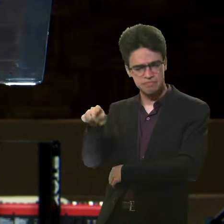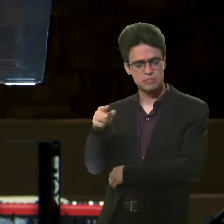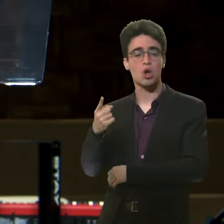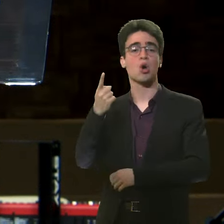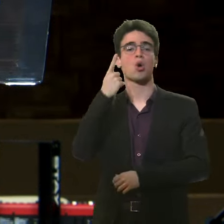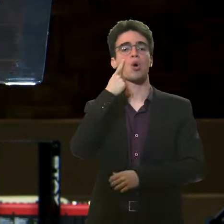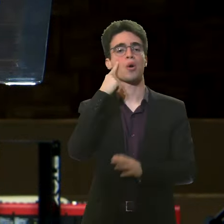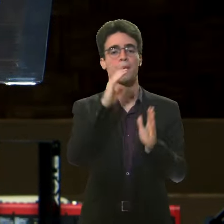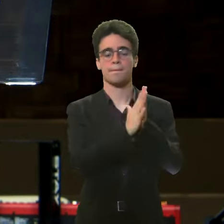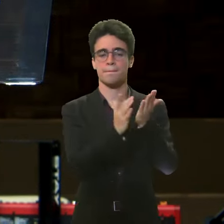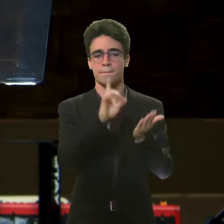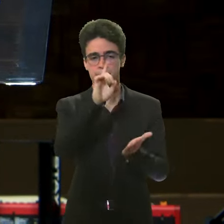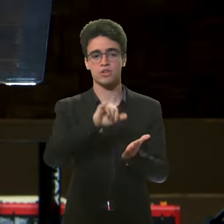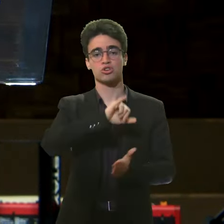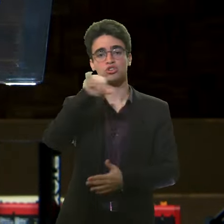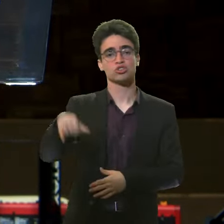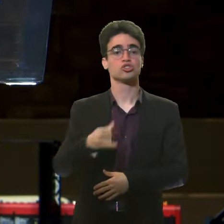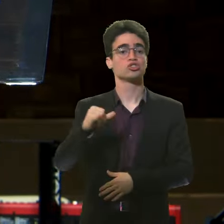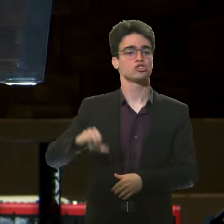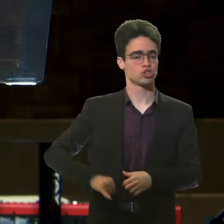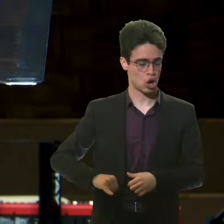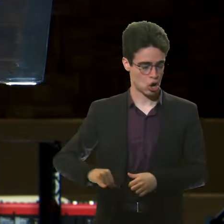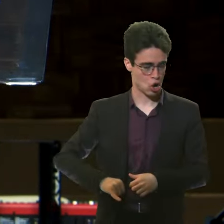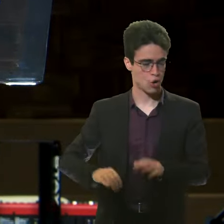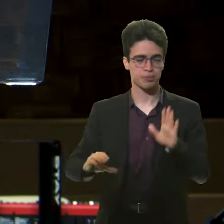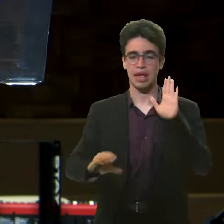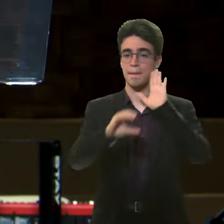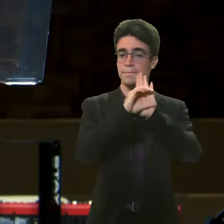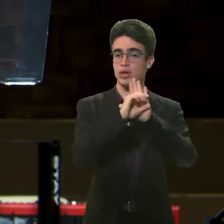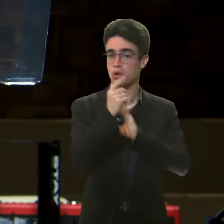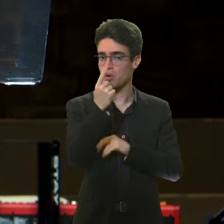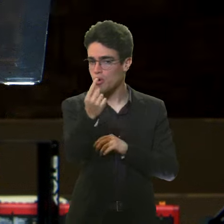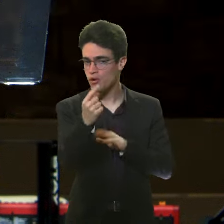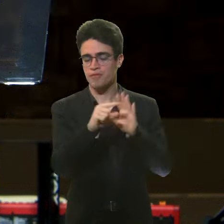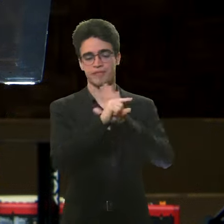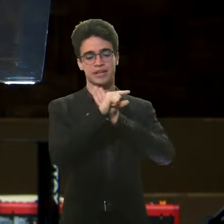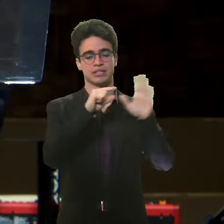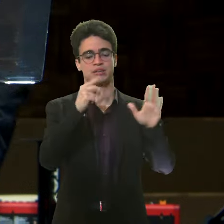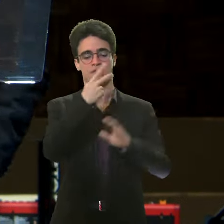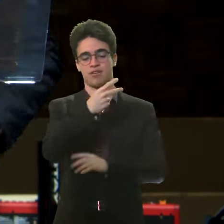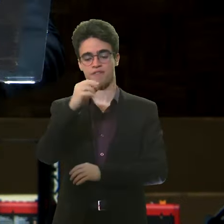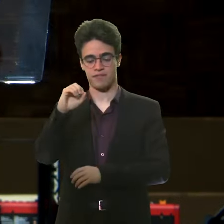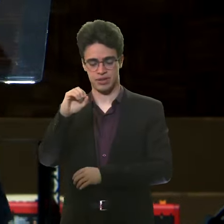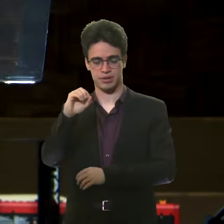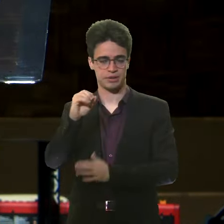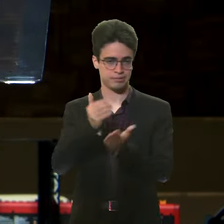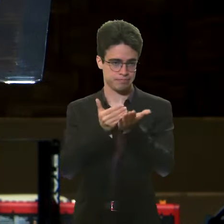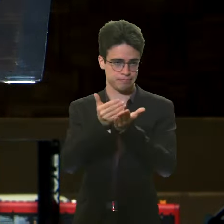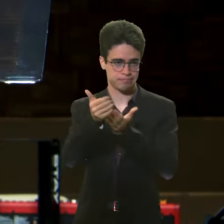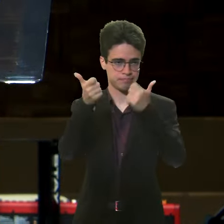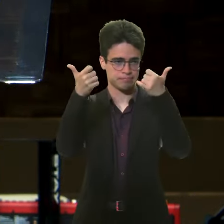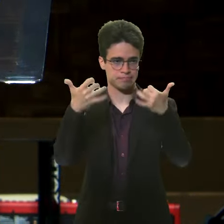de Jó, no capítulo 1, a partir do versículo 20.